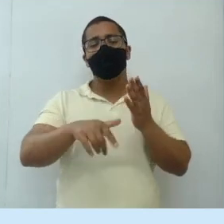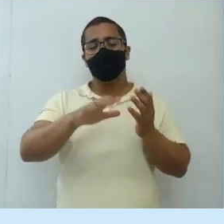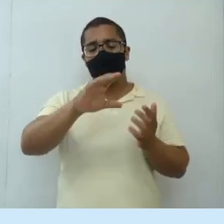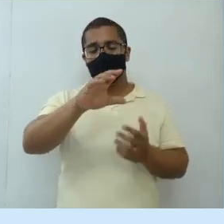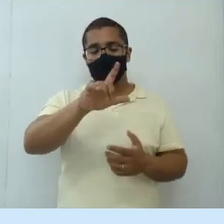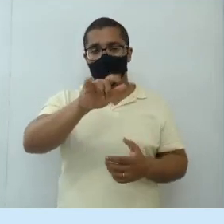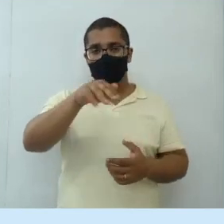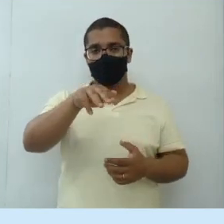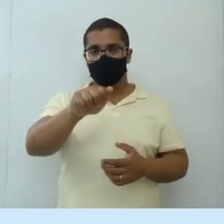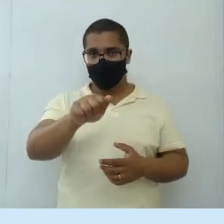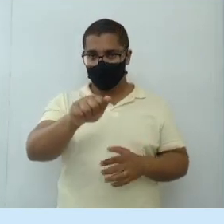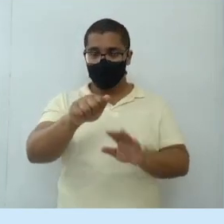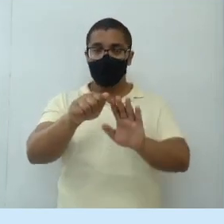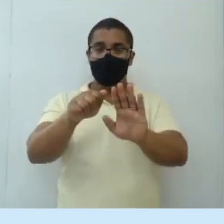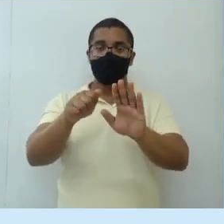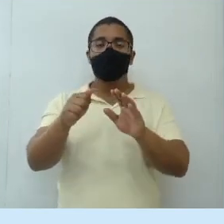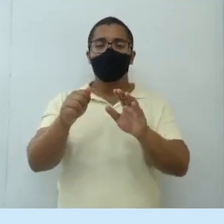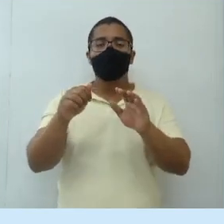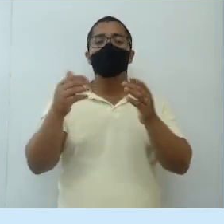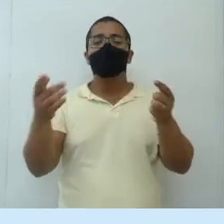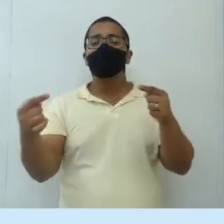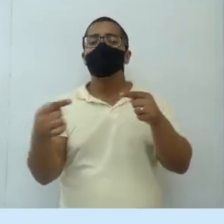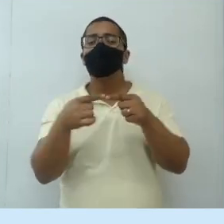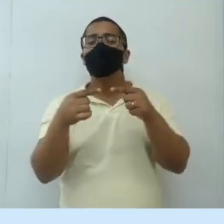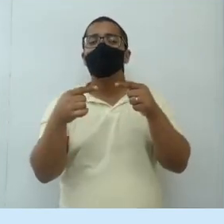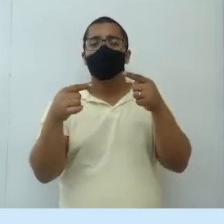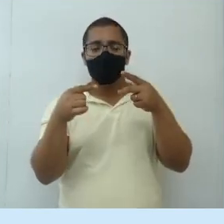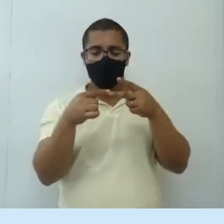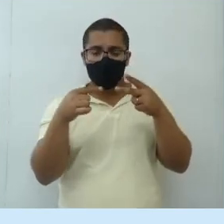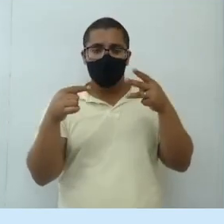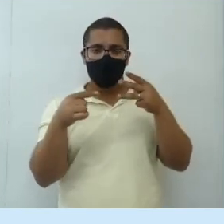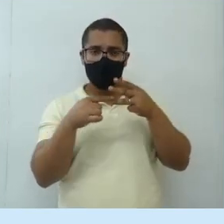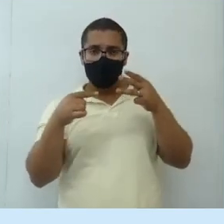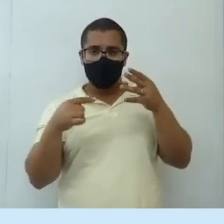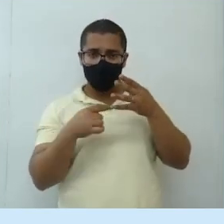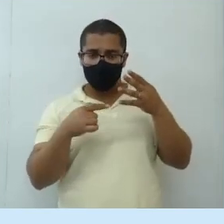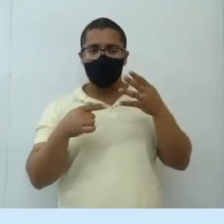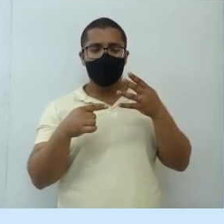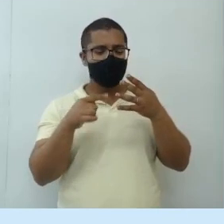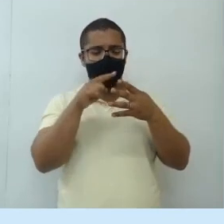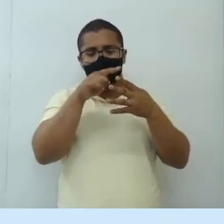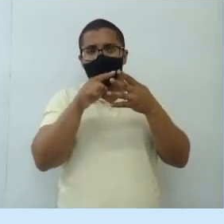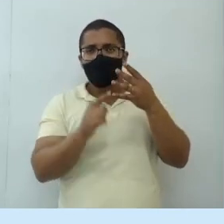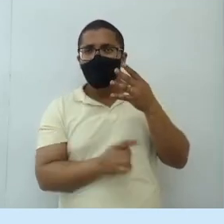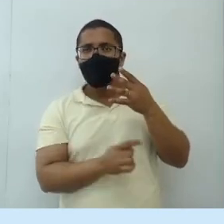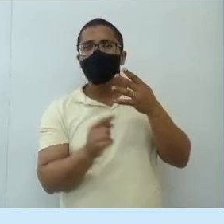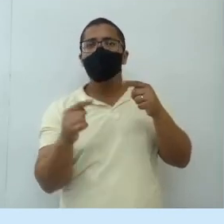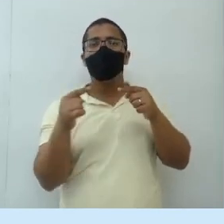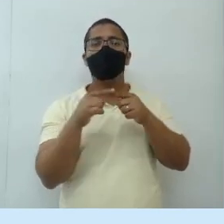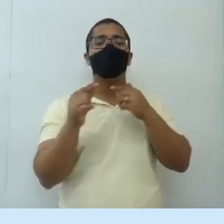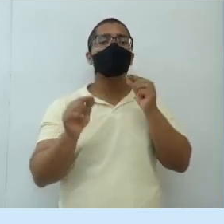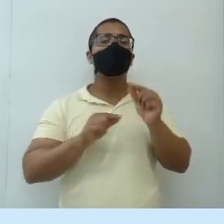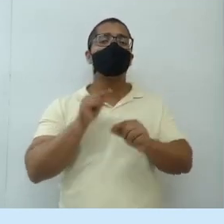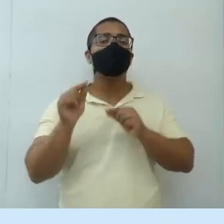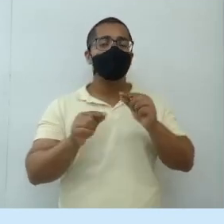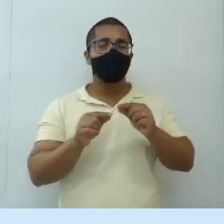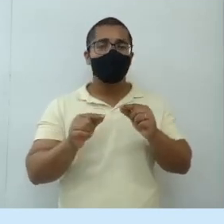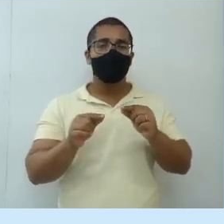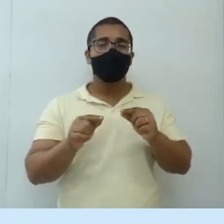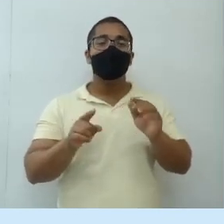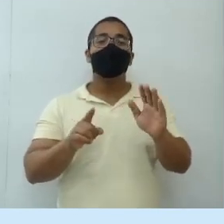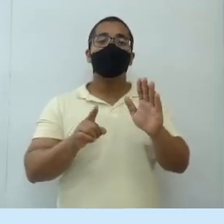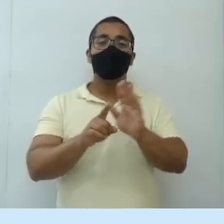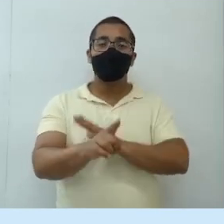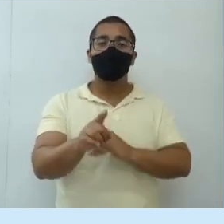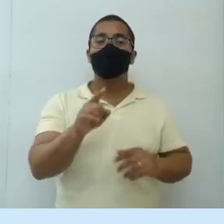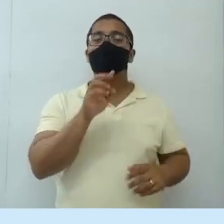Mas quais são os os brasileiros Olha a Sofia brasileiro está relacionado a essa posição Essa é